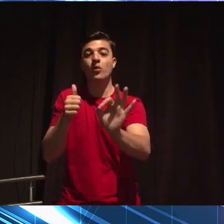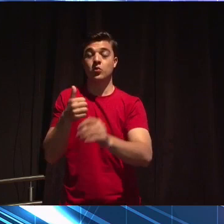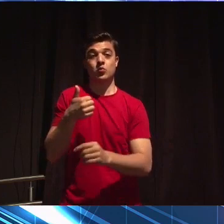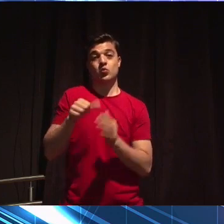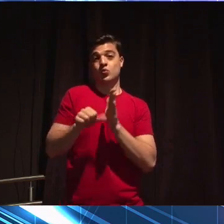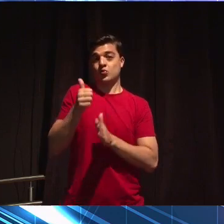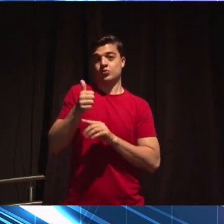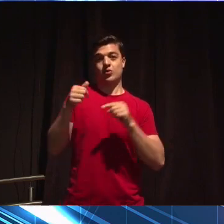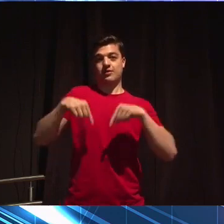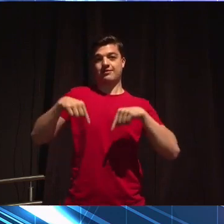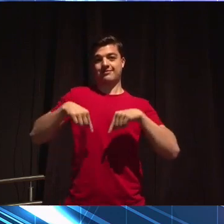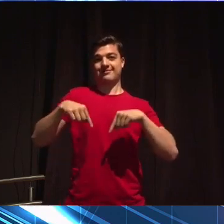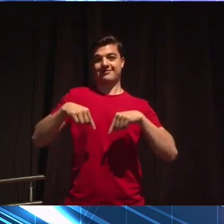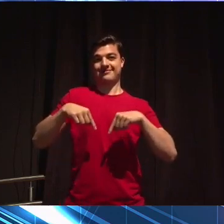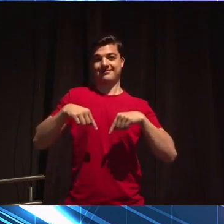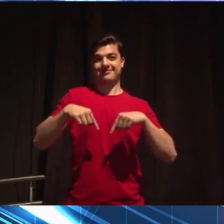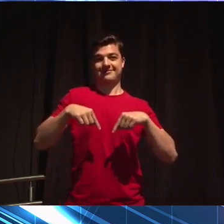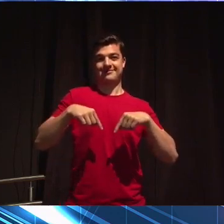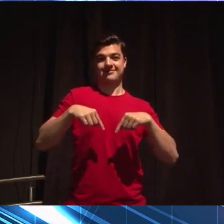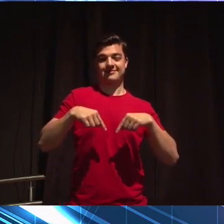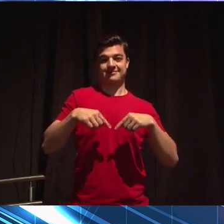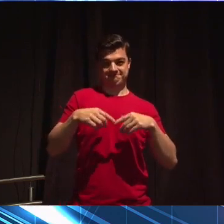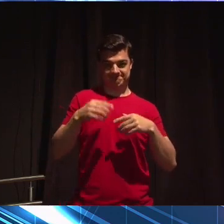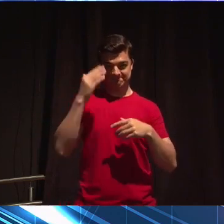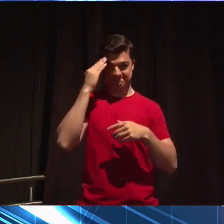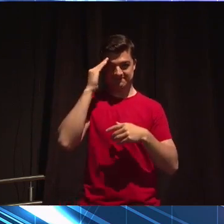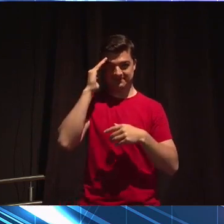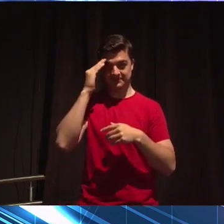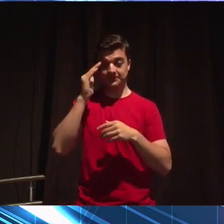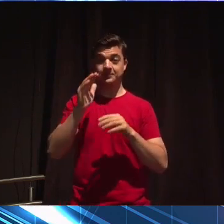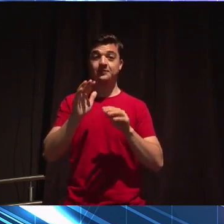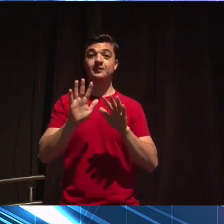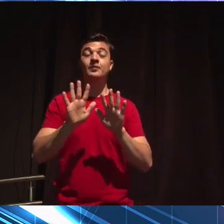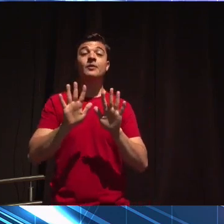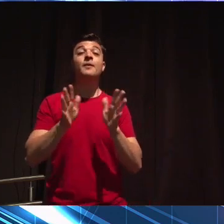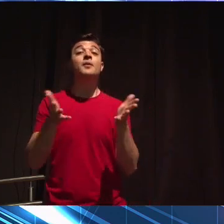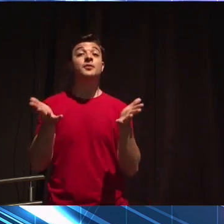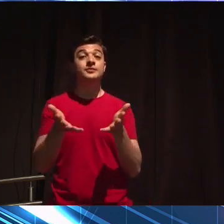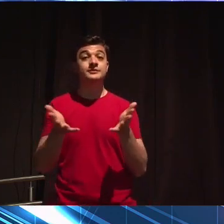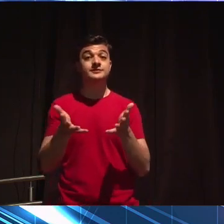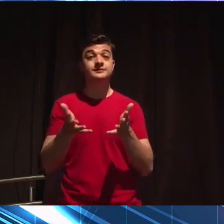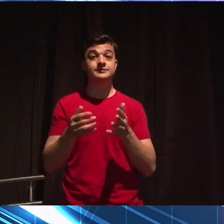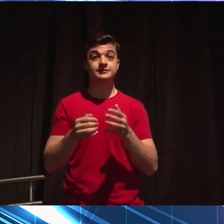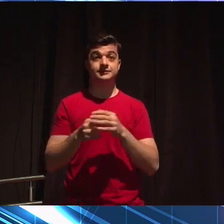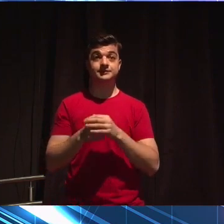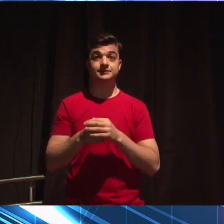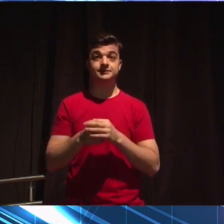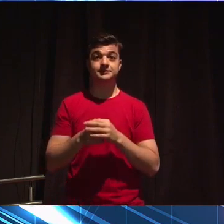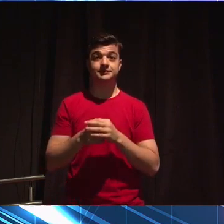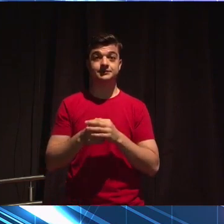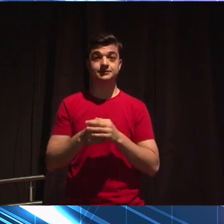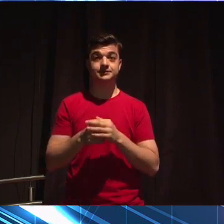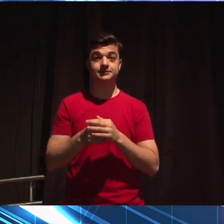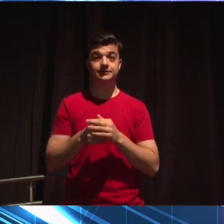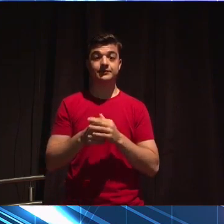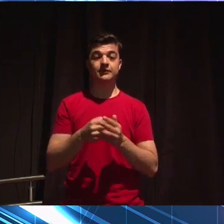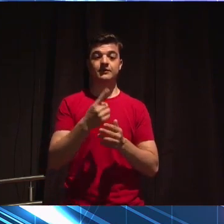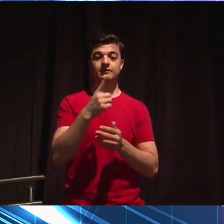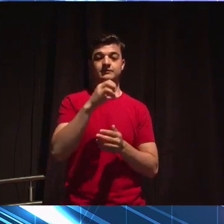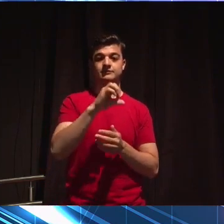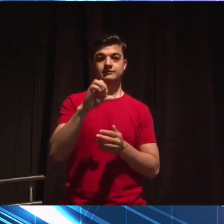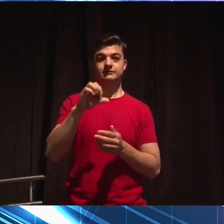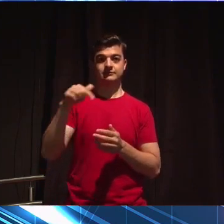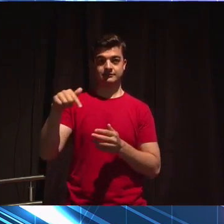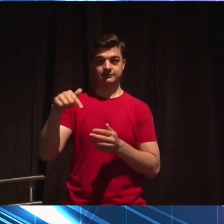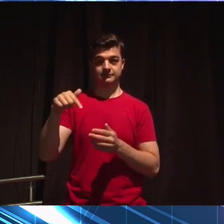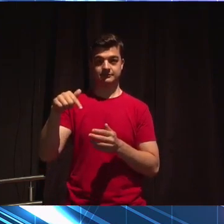ser humano. E hoje você nem precisa mais de um supercomputador, né? O ponto interessante é que, em 1997, o Deep